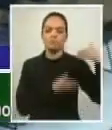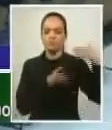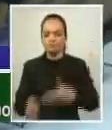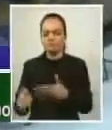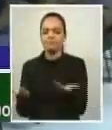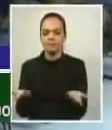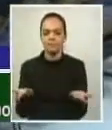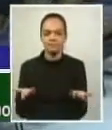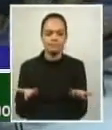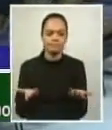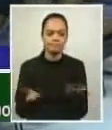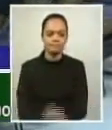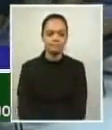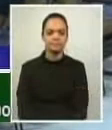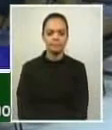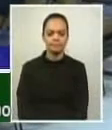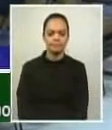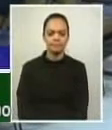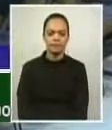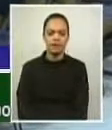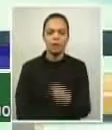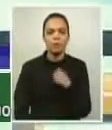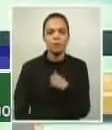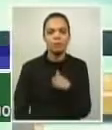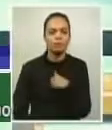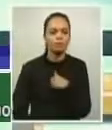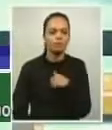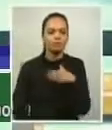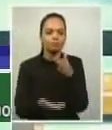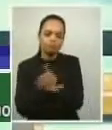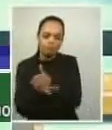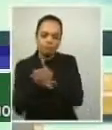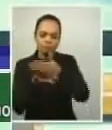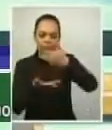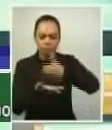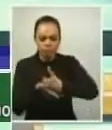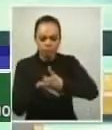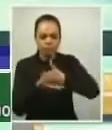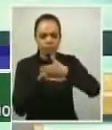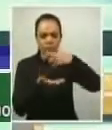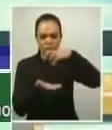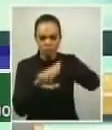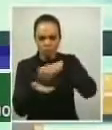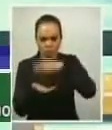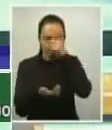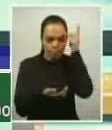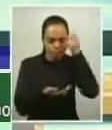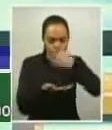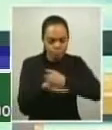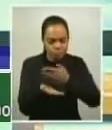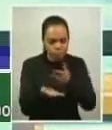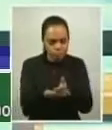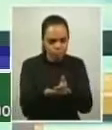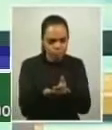aqui o E divide-se esse grupo de pessoas e